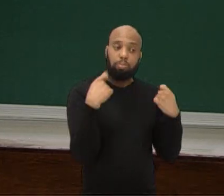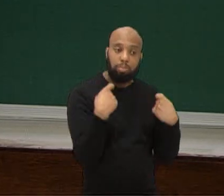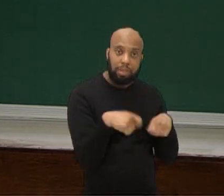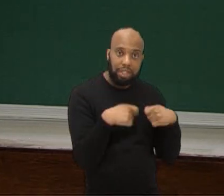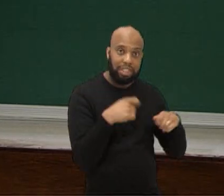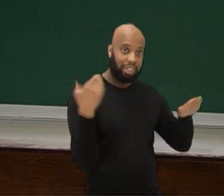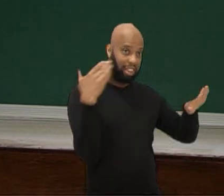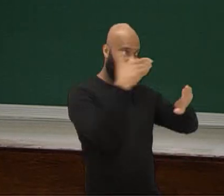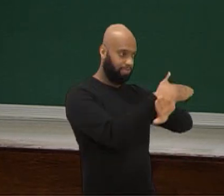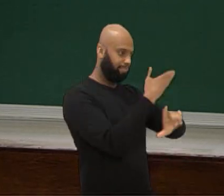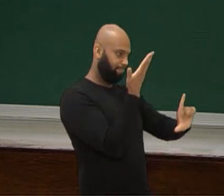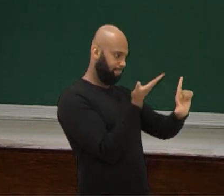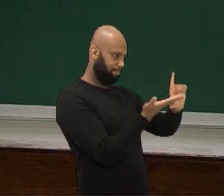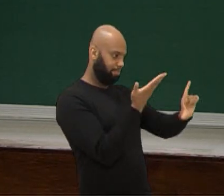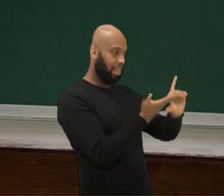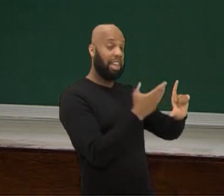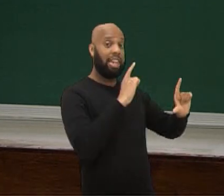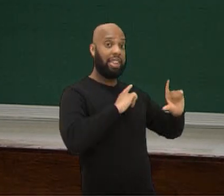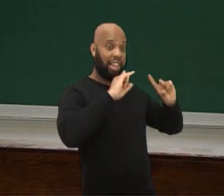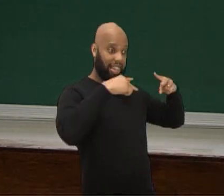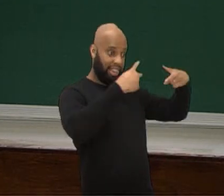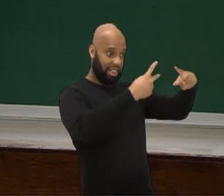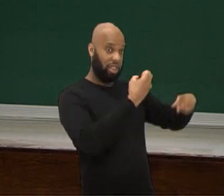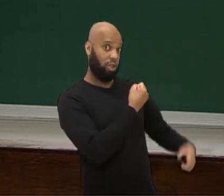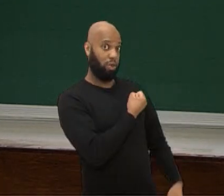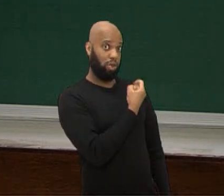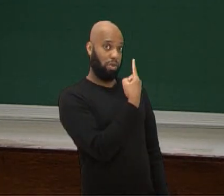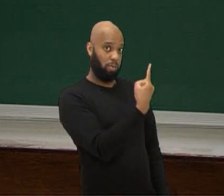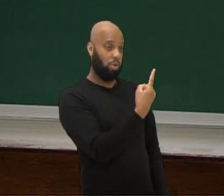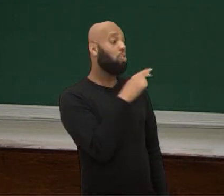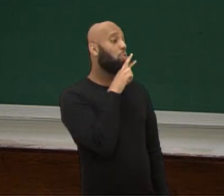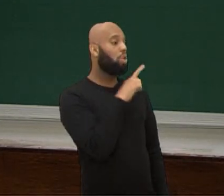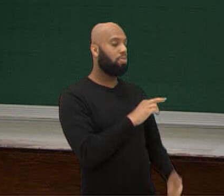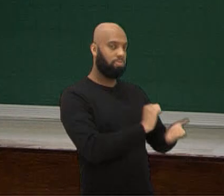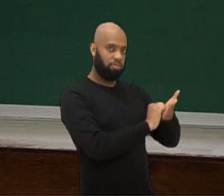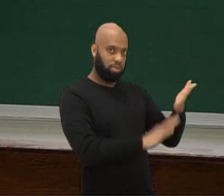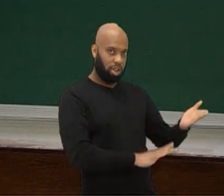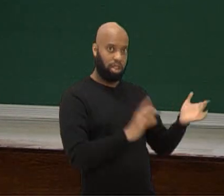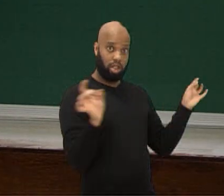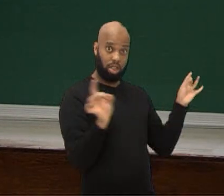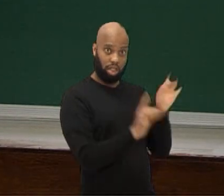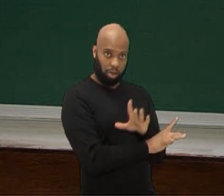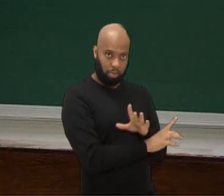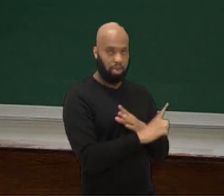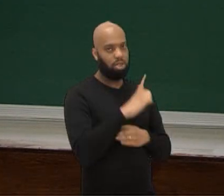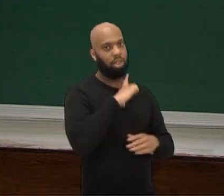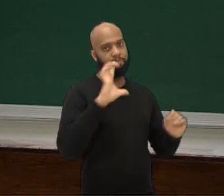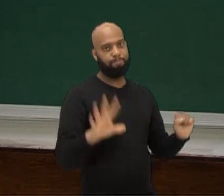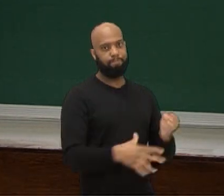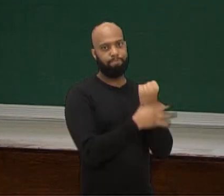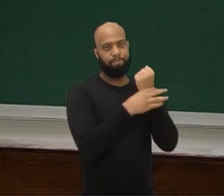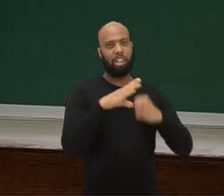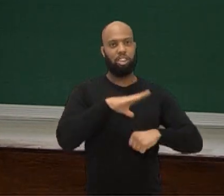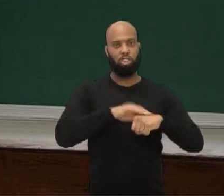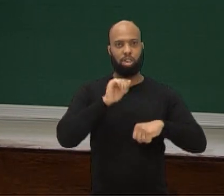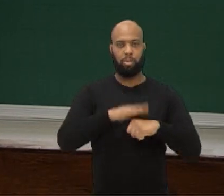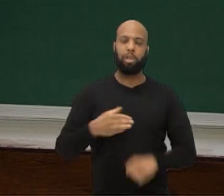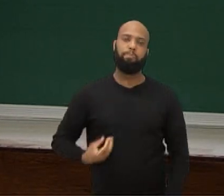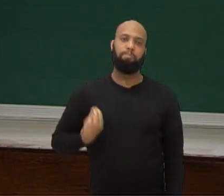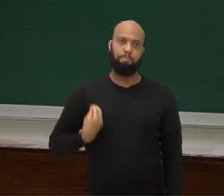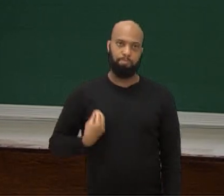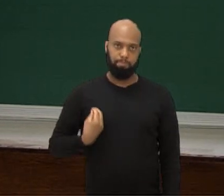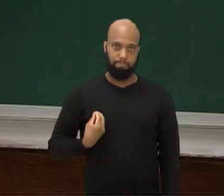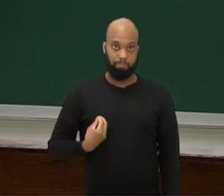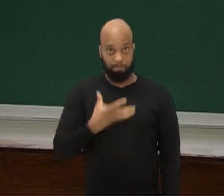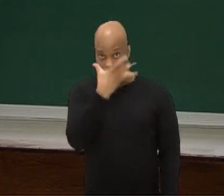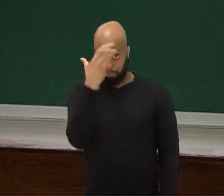clicar na atividade, preencher a atividade e enviar a atividade. Assim você garante a sua presença na aula. Então, por favor,